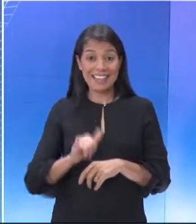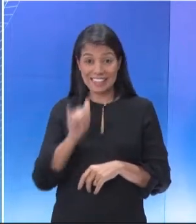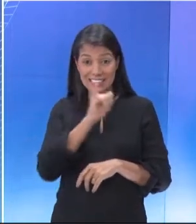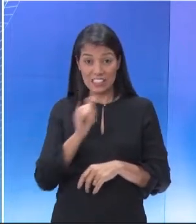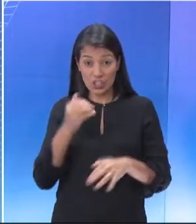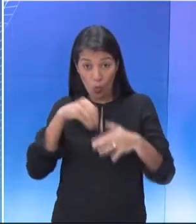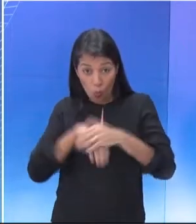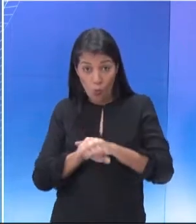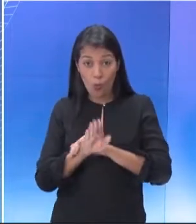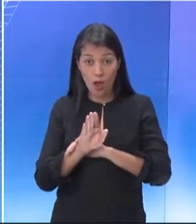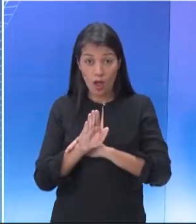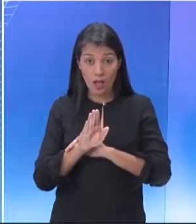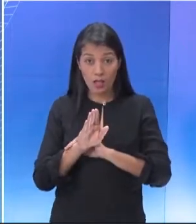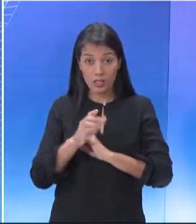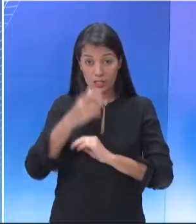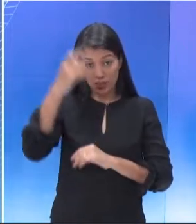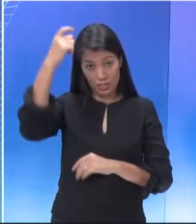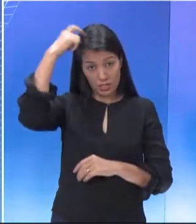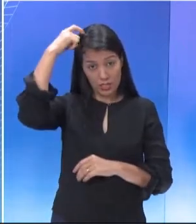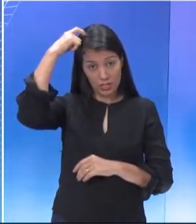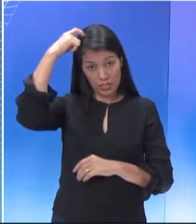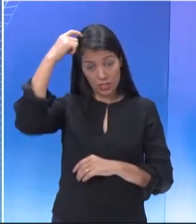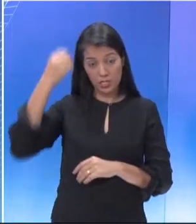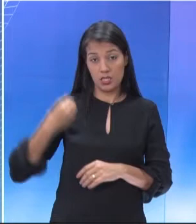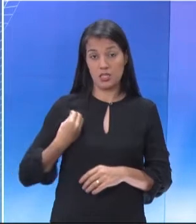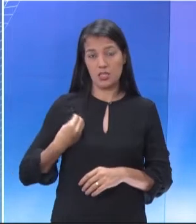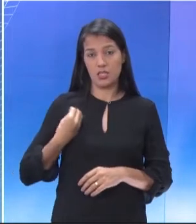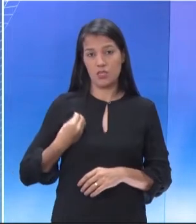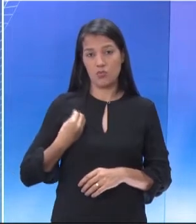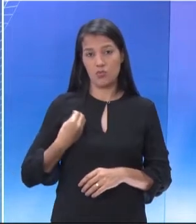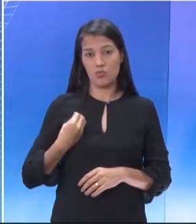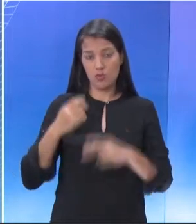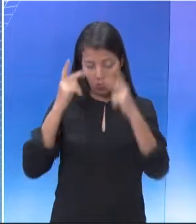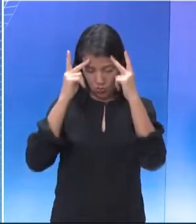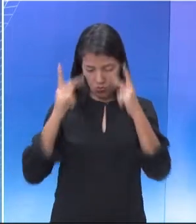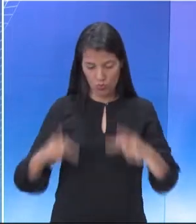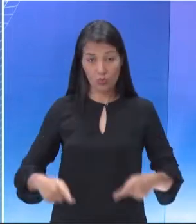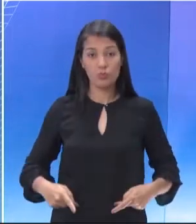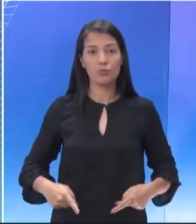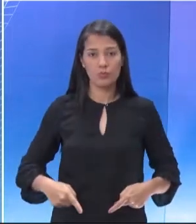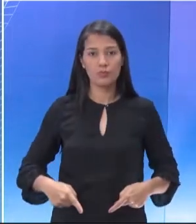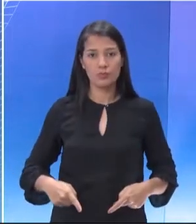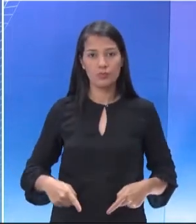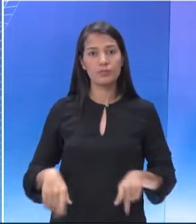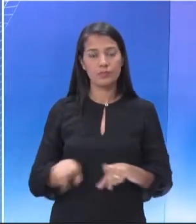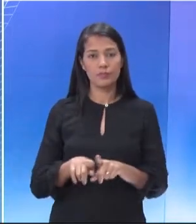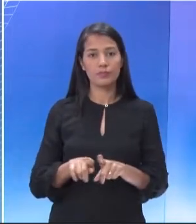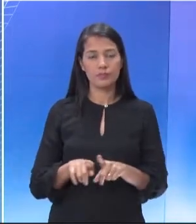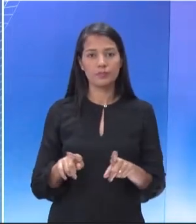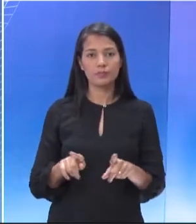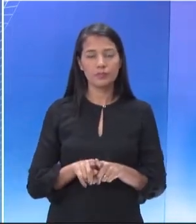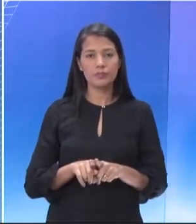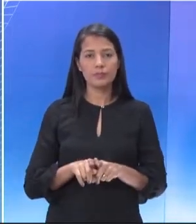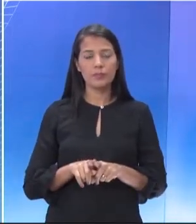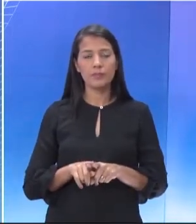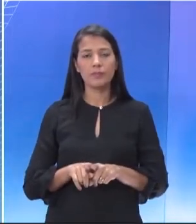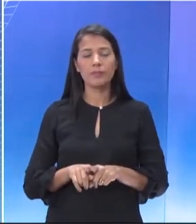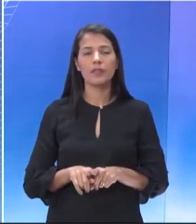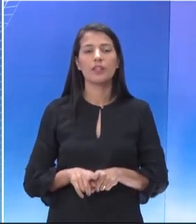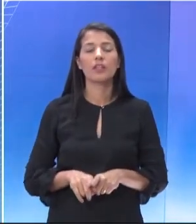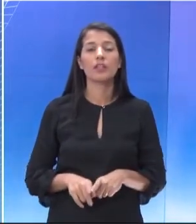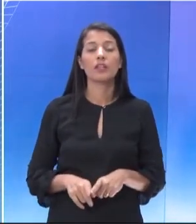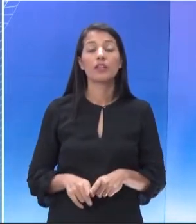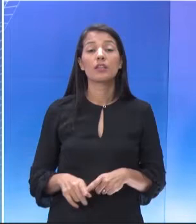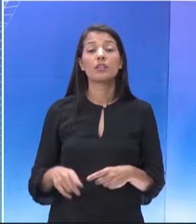alimento, vai ingerir o máximo de alimentos possíveis para que ele possa fazer esse armazenamento